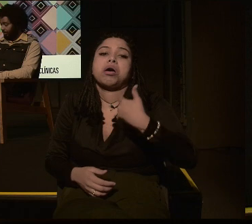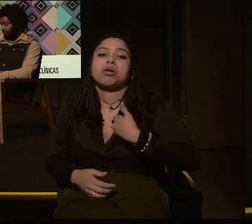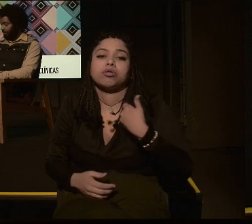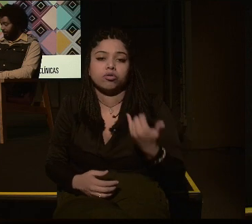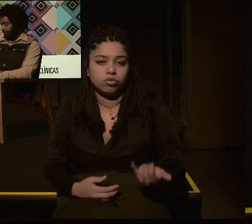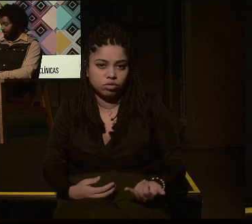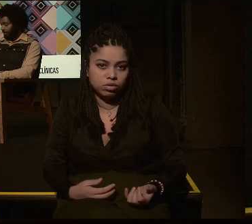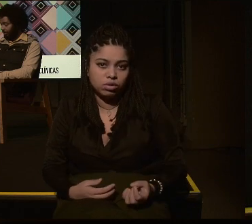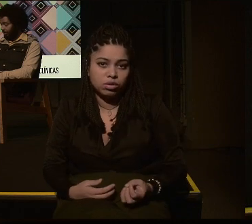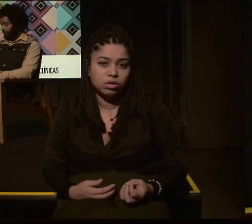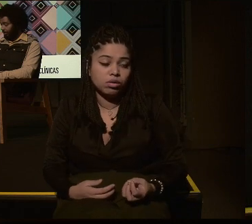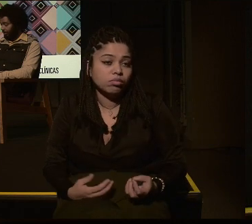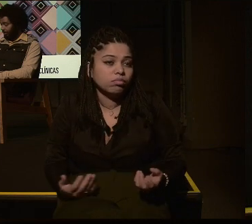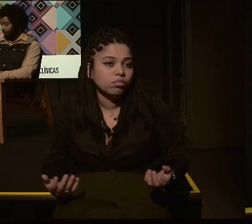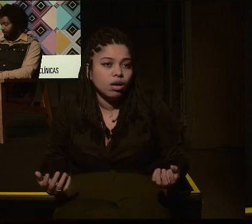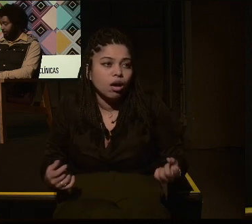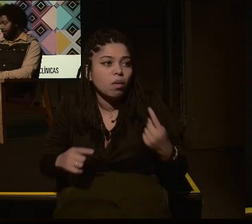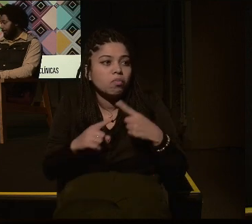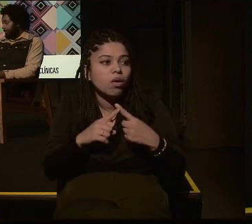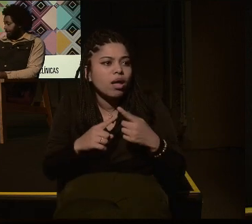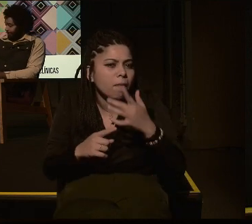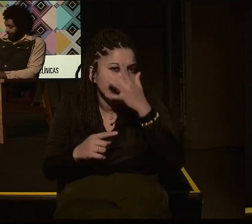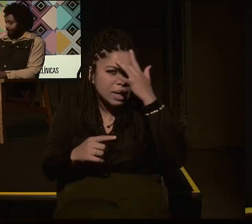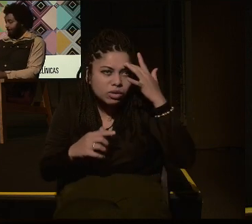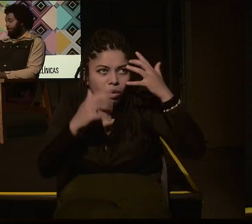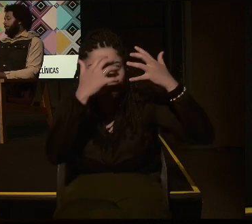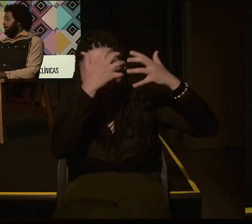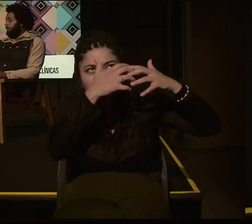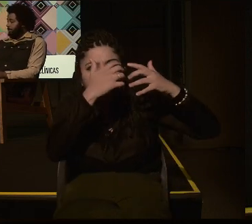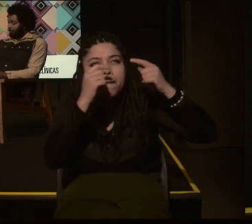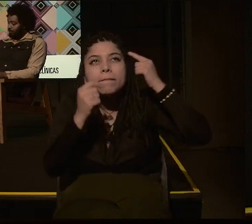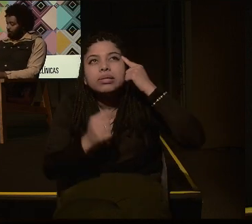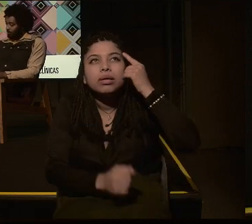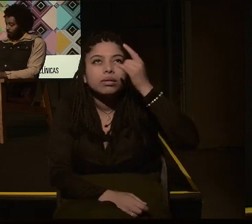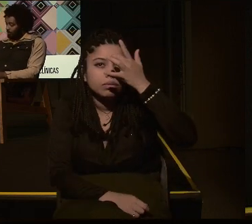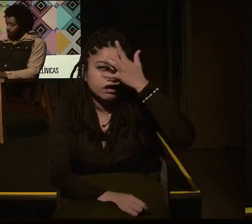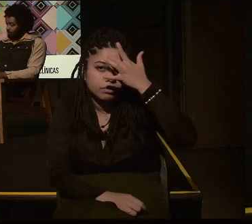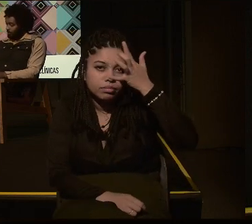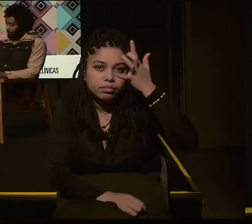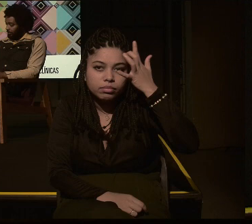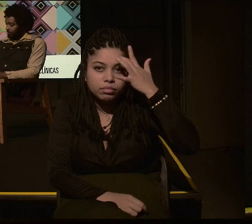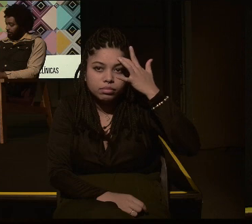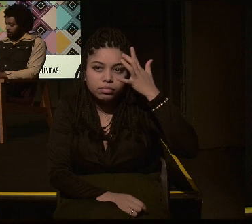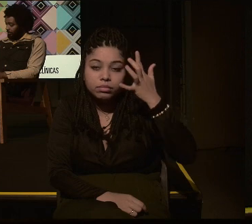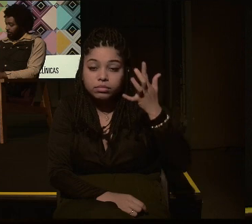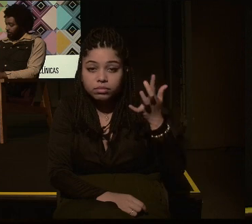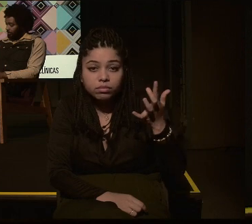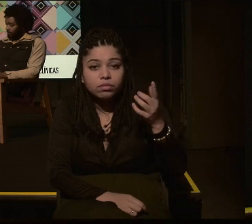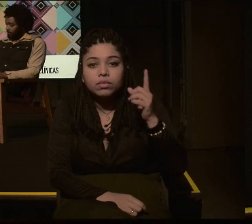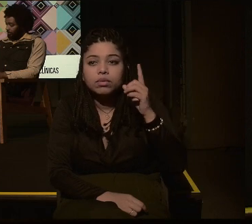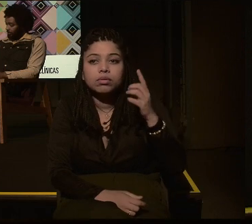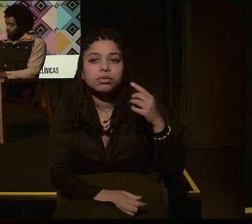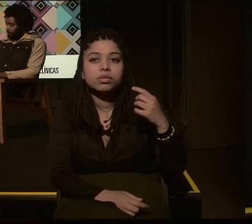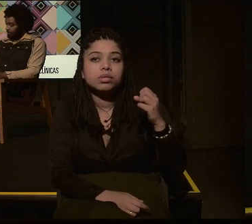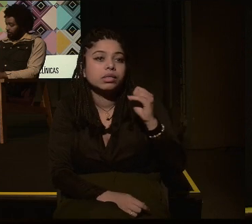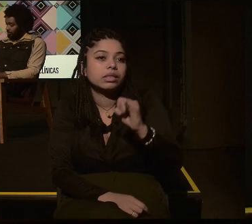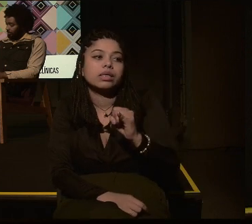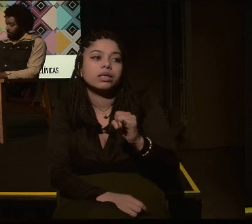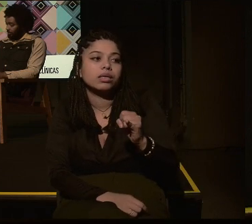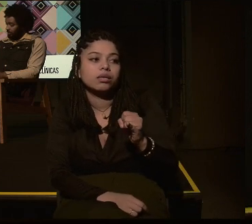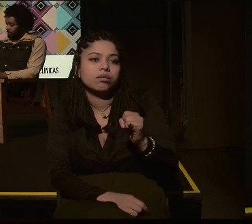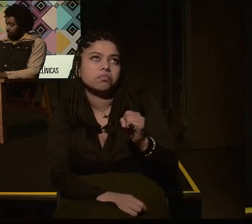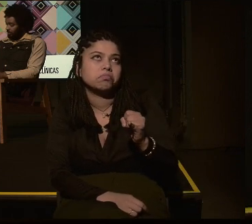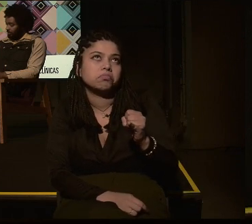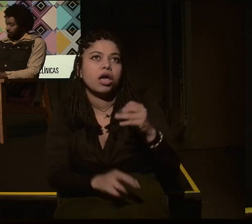não tem como ninguém aqui fazer um raciocínio de cuidado em saúde mental, raciocínio clínico, sem saber a idade. Tá bom?